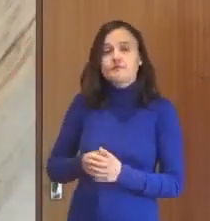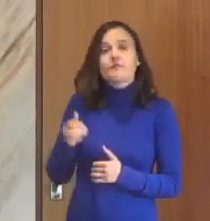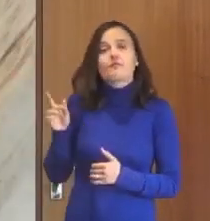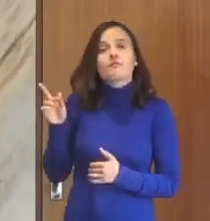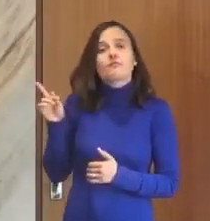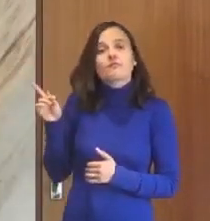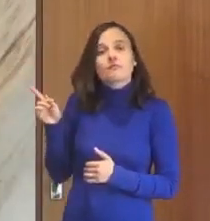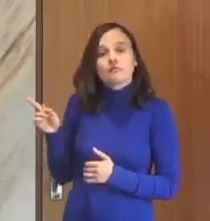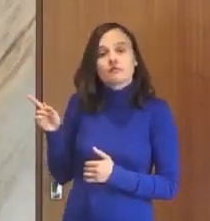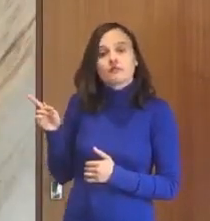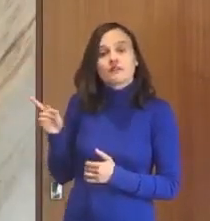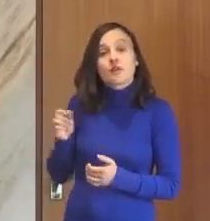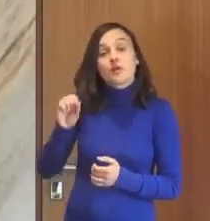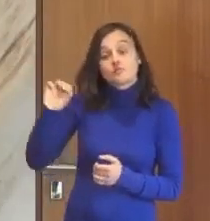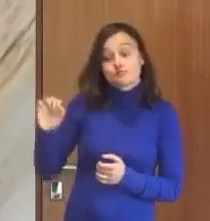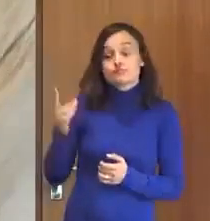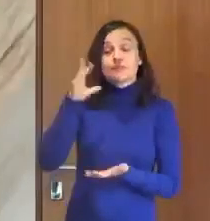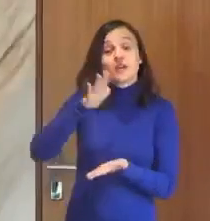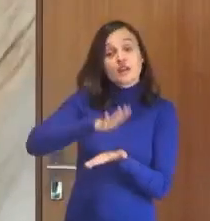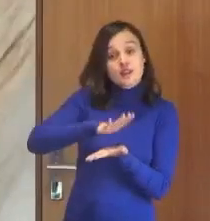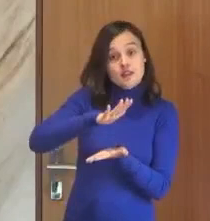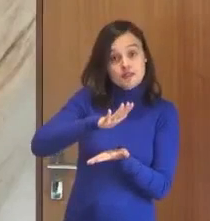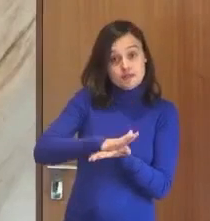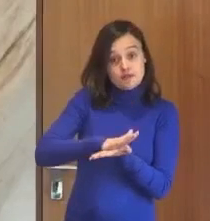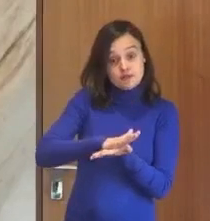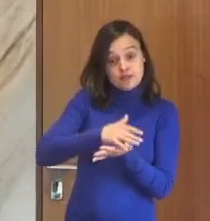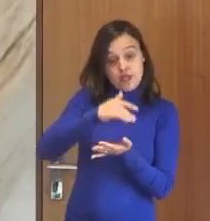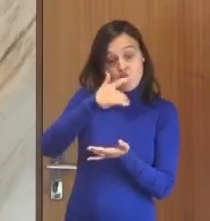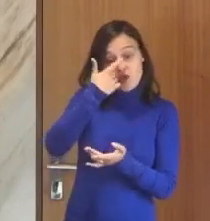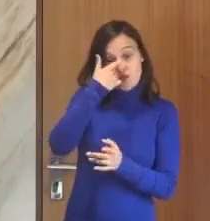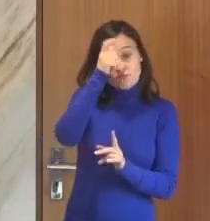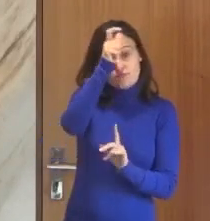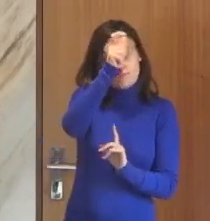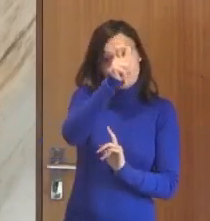uma primeira edição que é de um colecionador